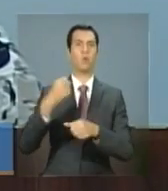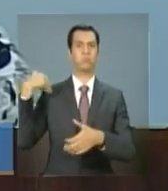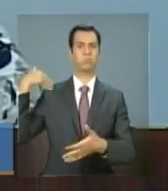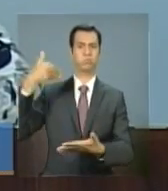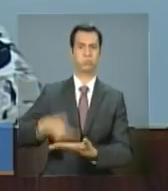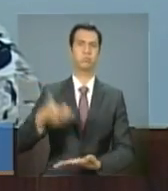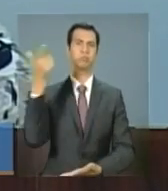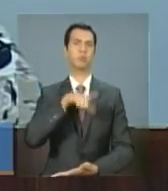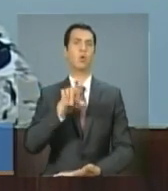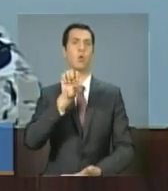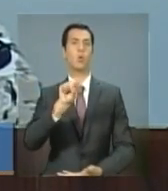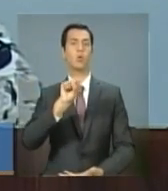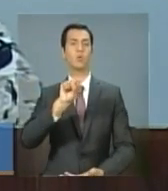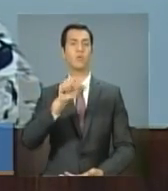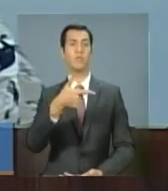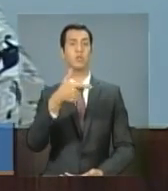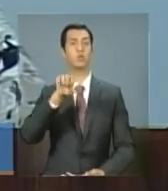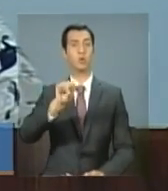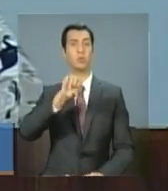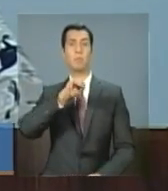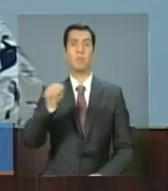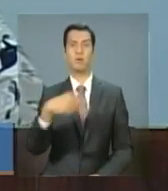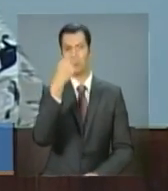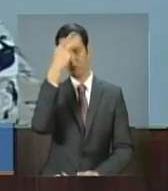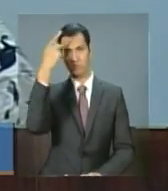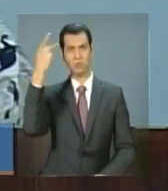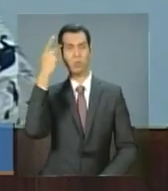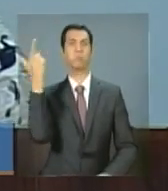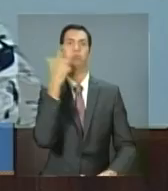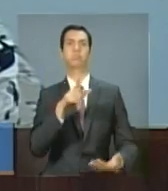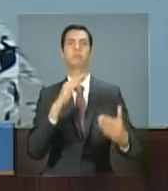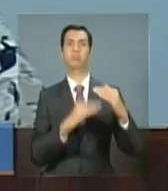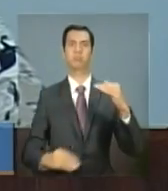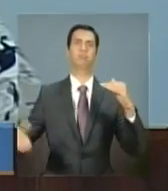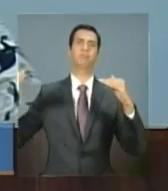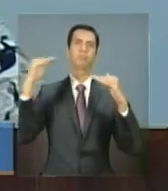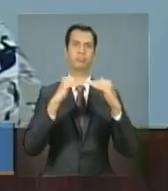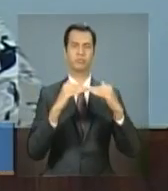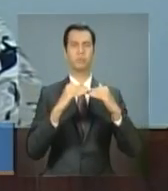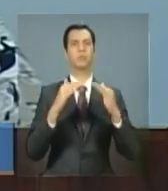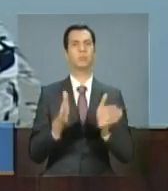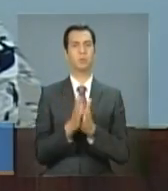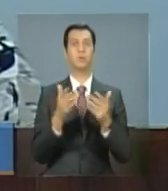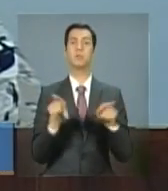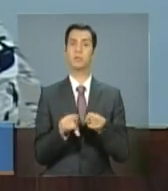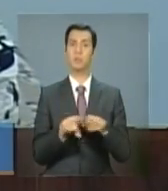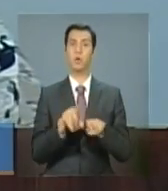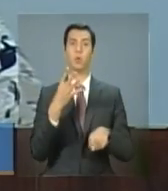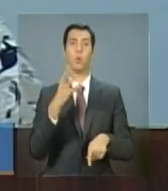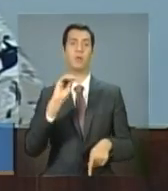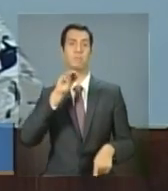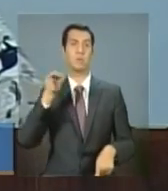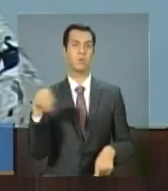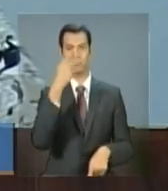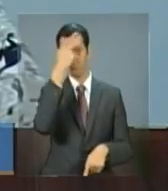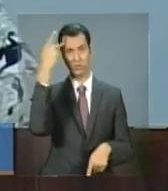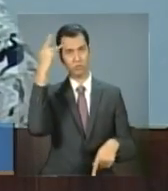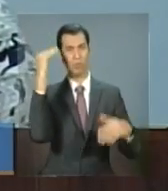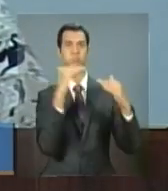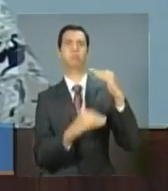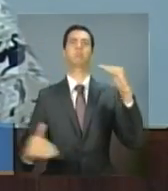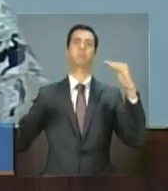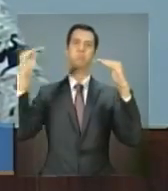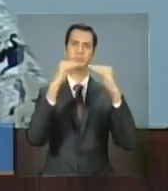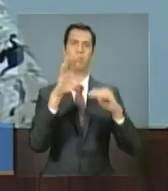milhões de pessoas da pobreza, um Brasil que incluiu quase 40 milhões de pessoas na classe média, um Brasil que cresce de